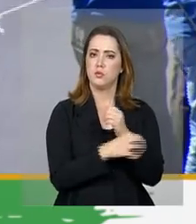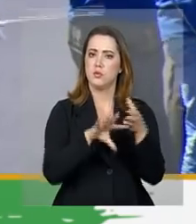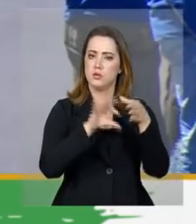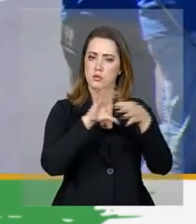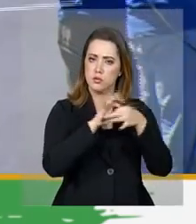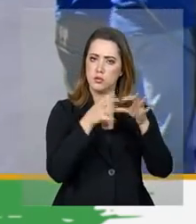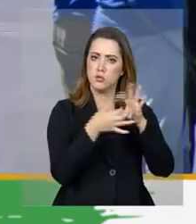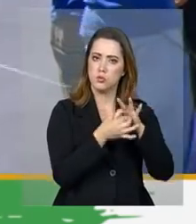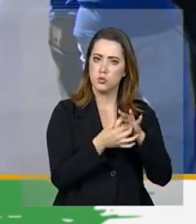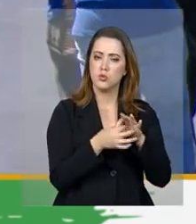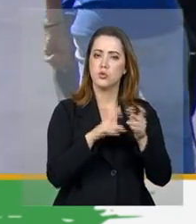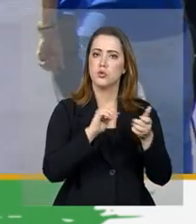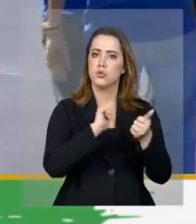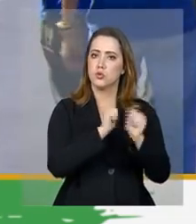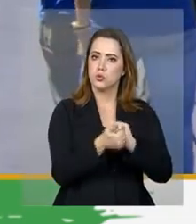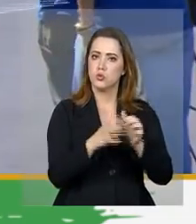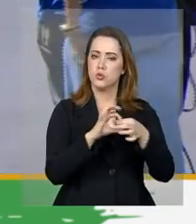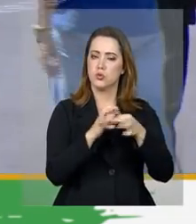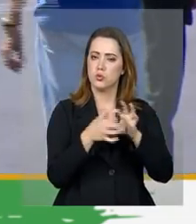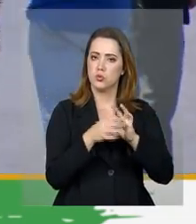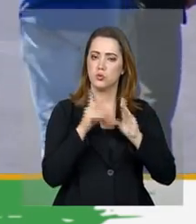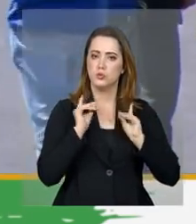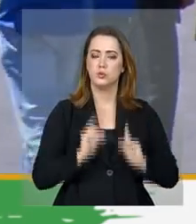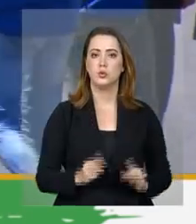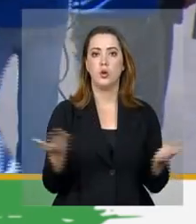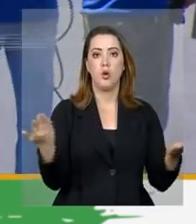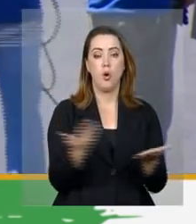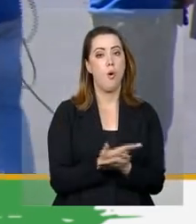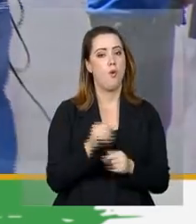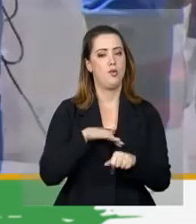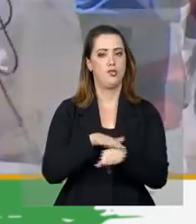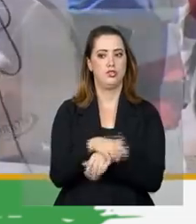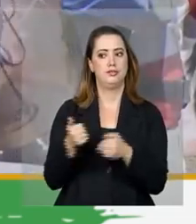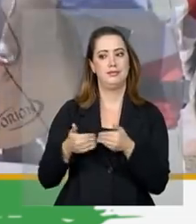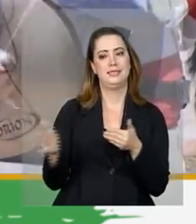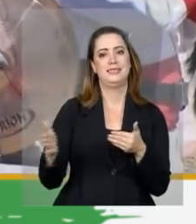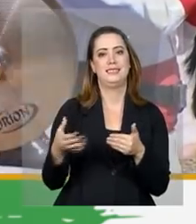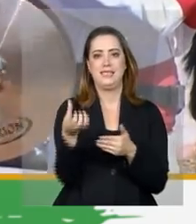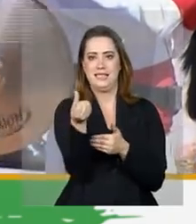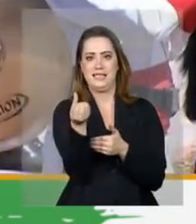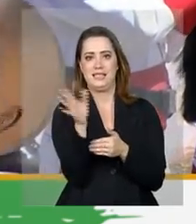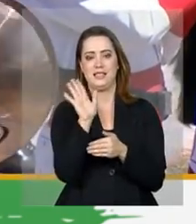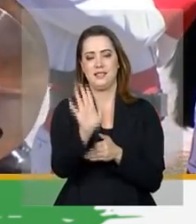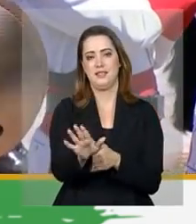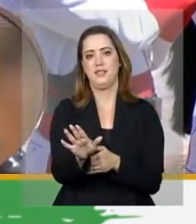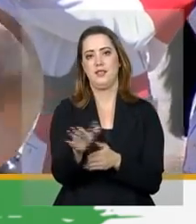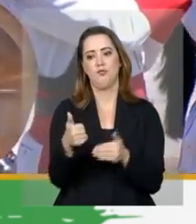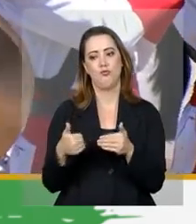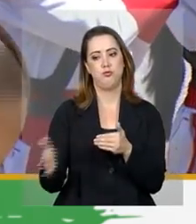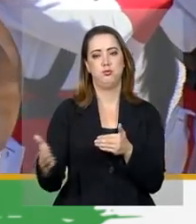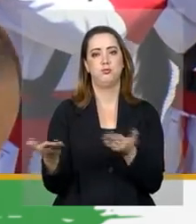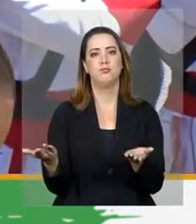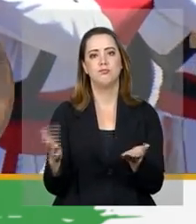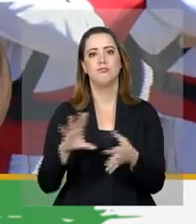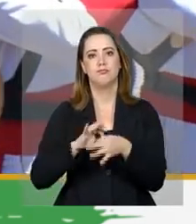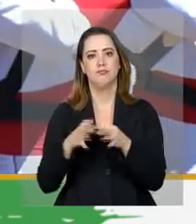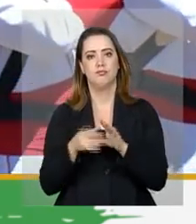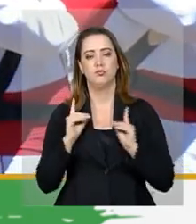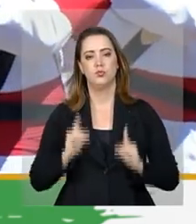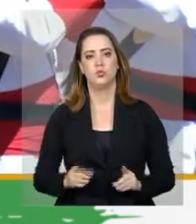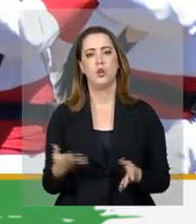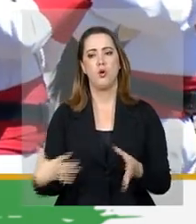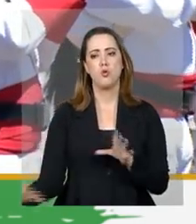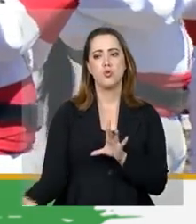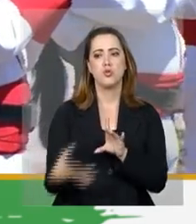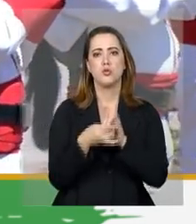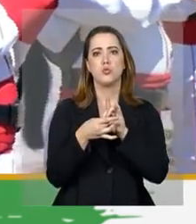Jogos Paralímpicos, que hoje, inclusive, à noite é a abertura oficial do evento. Às 6 horas, né, 18 horas, e é o trabalho em conjunto,